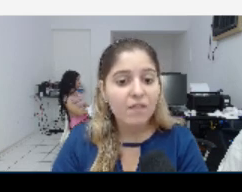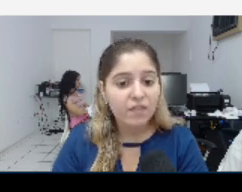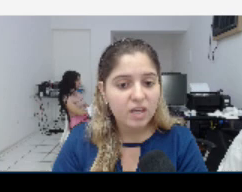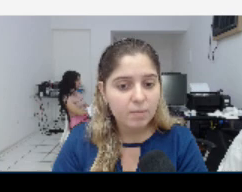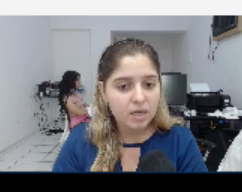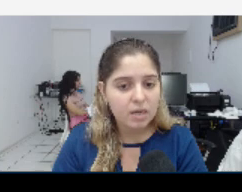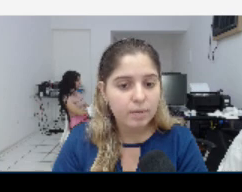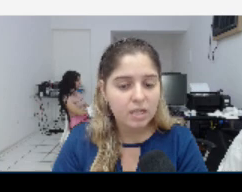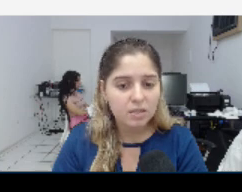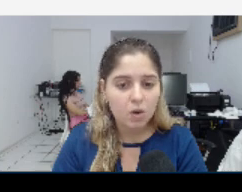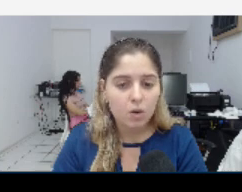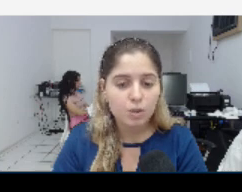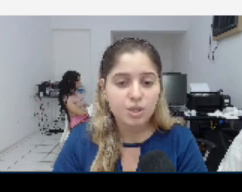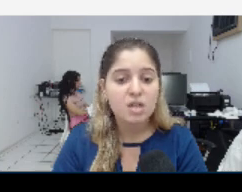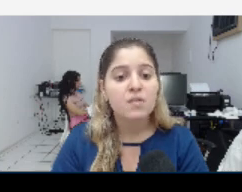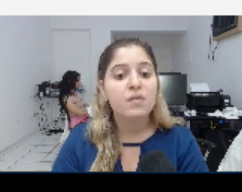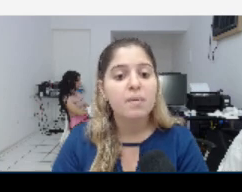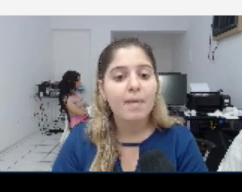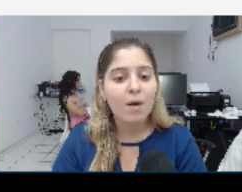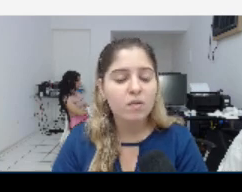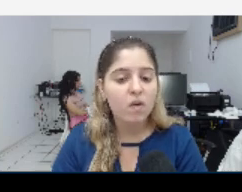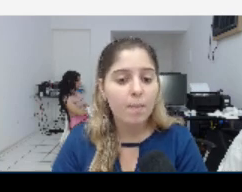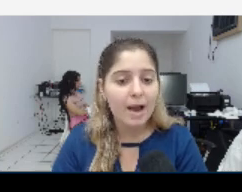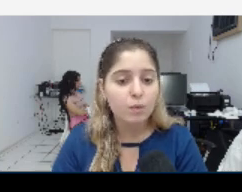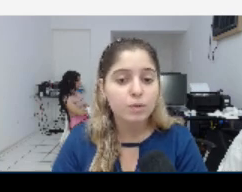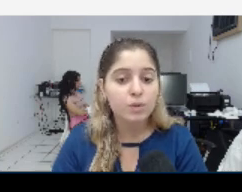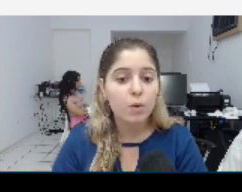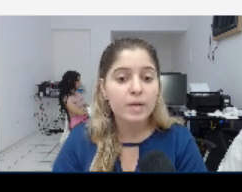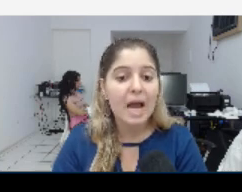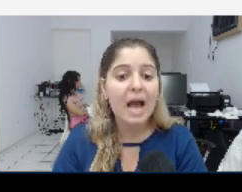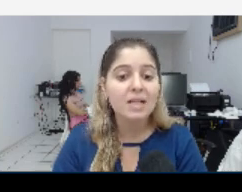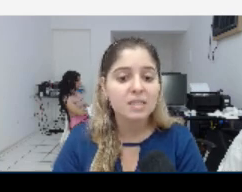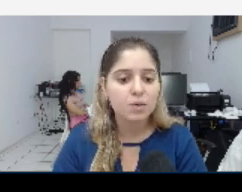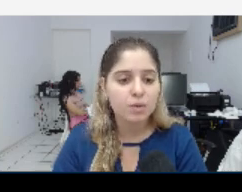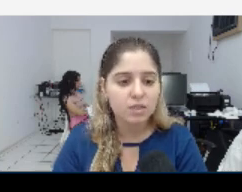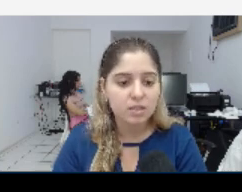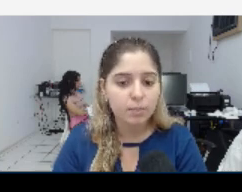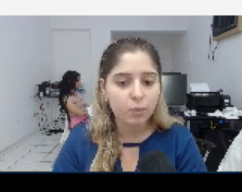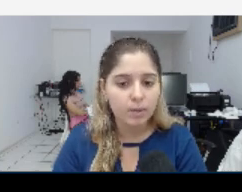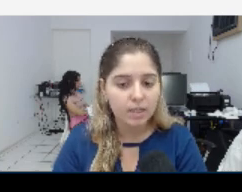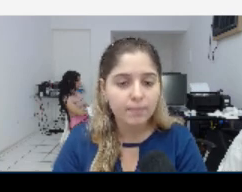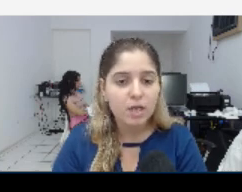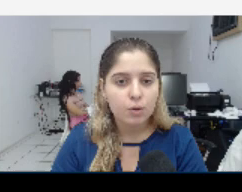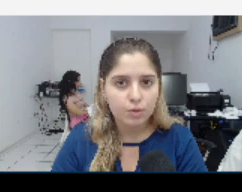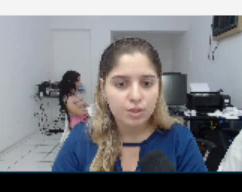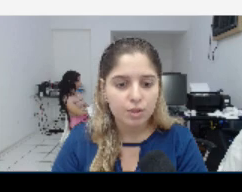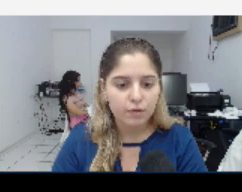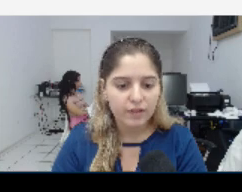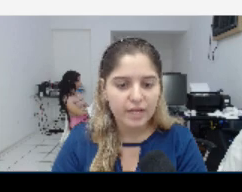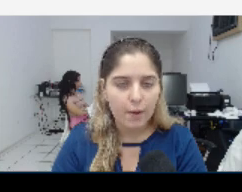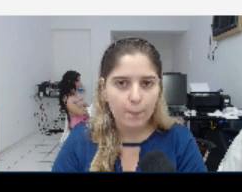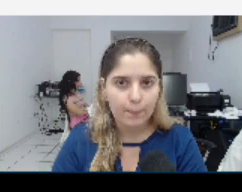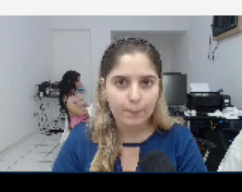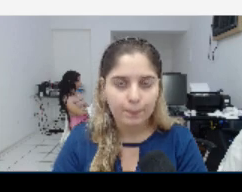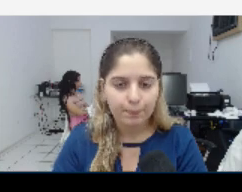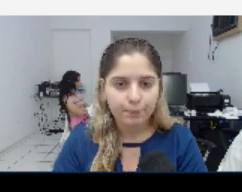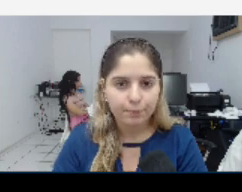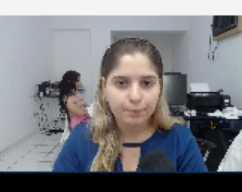Leão afirma que Ibanez Rocha foi mal informado sobre a segurança pública do Distrito